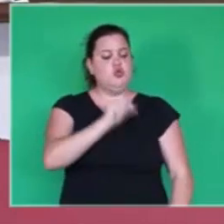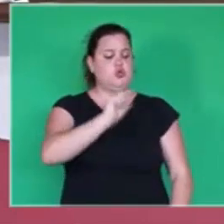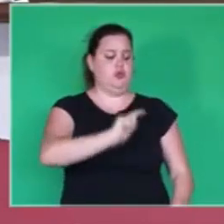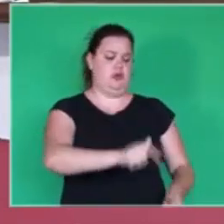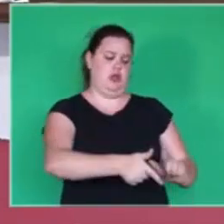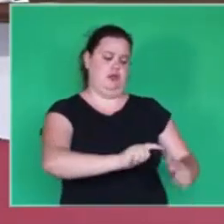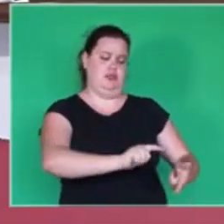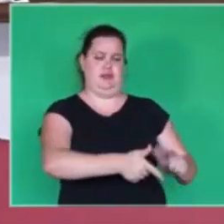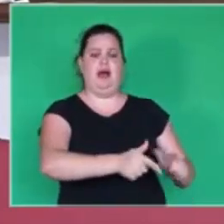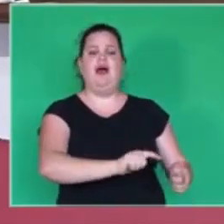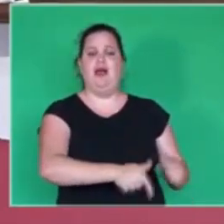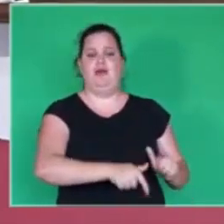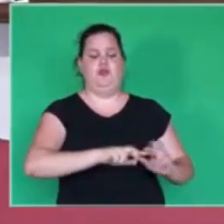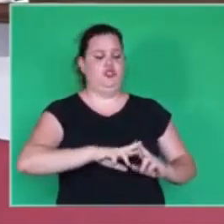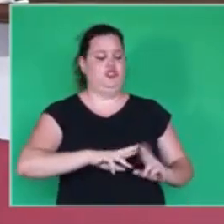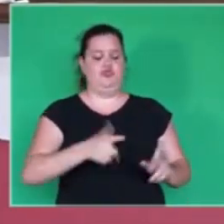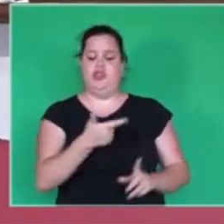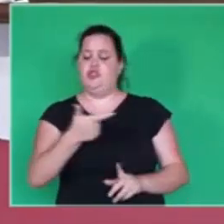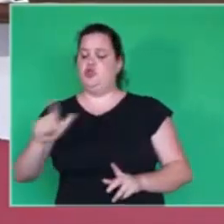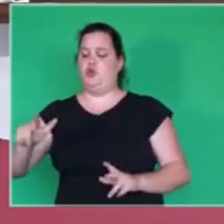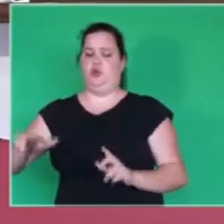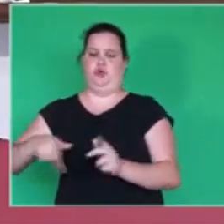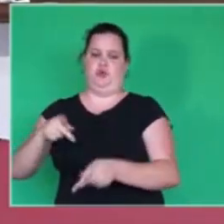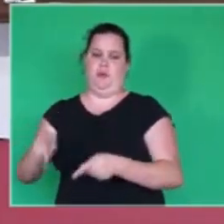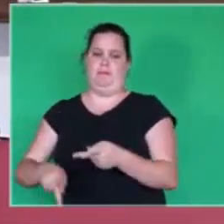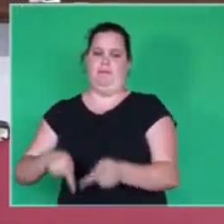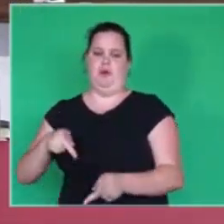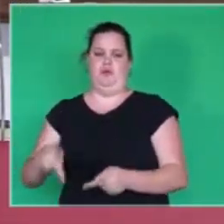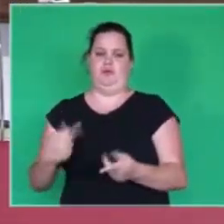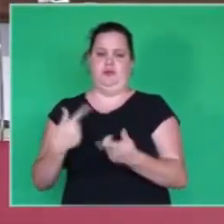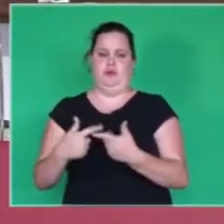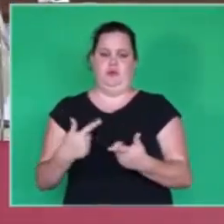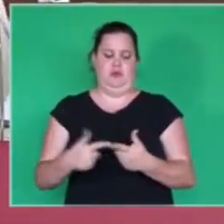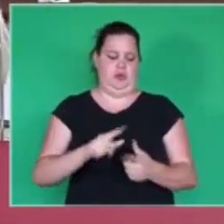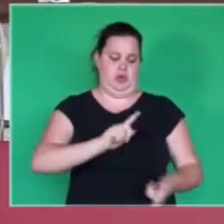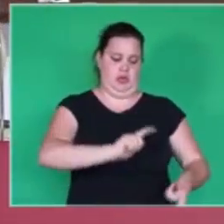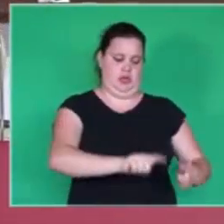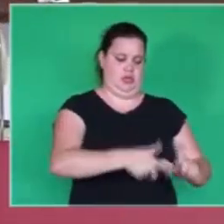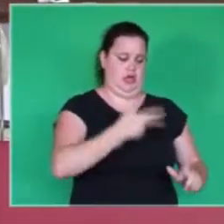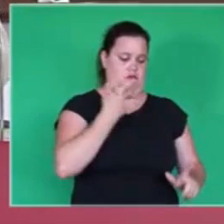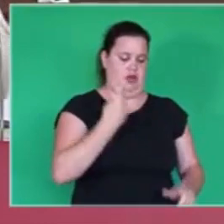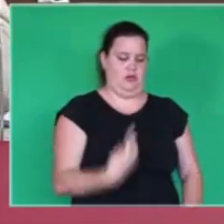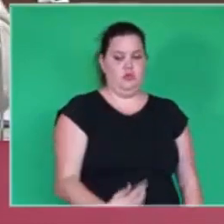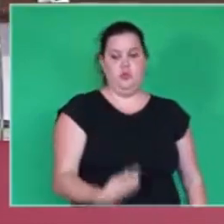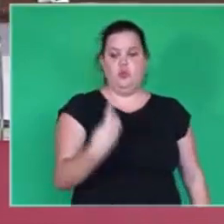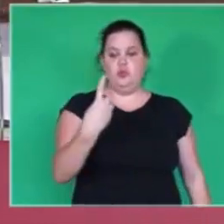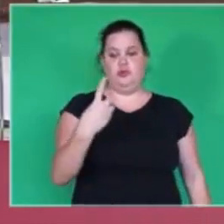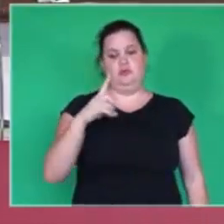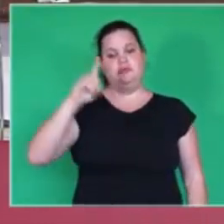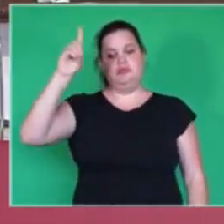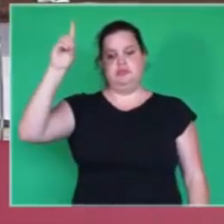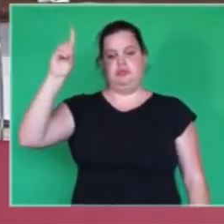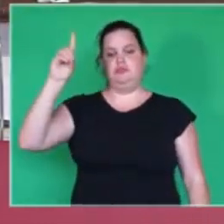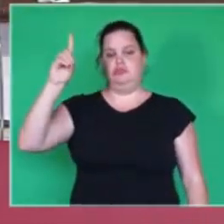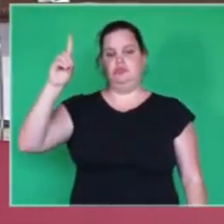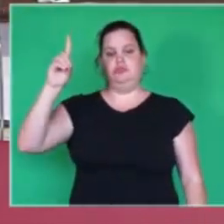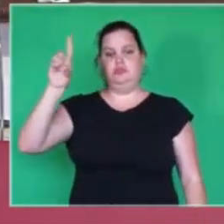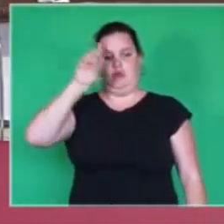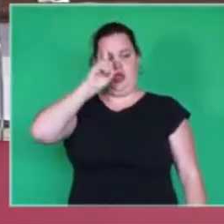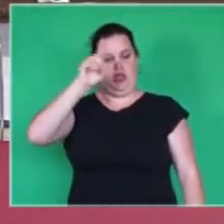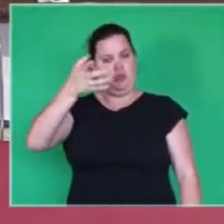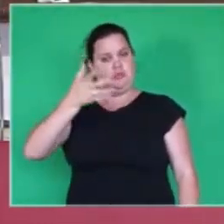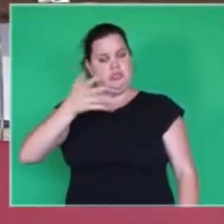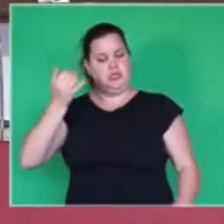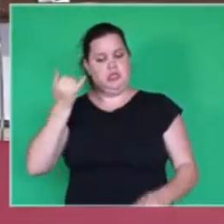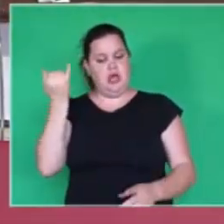volta, mesmo porque ele falava do único Deus. Então Deus queria se revelar, através do governo,